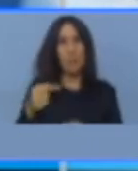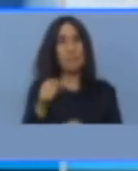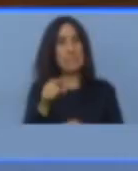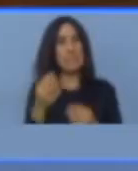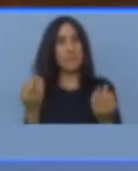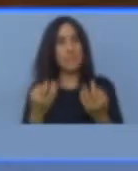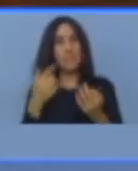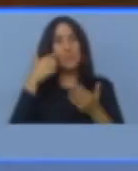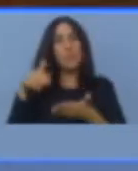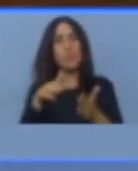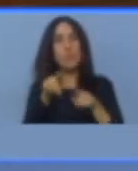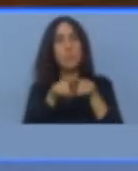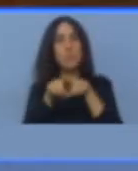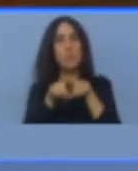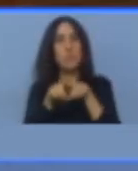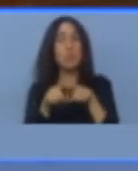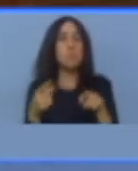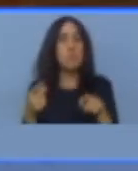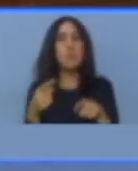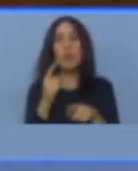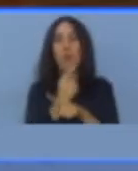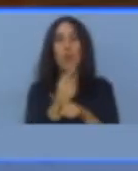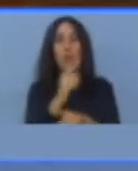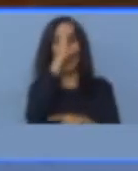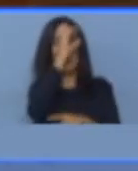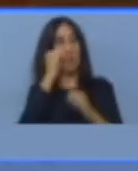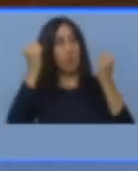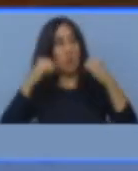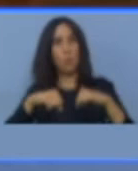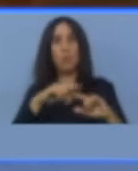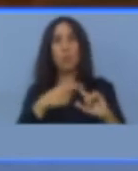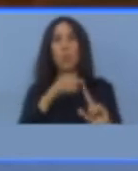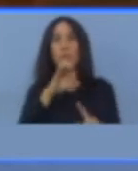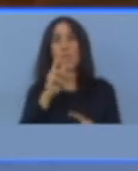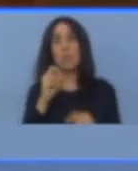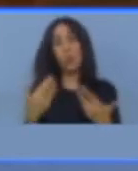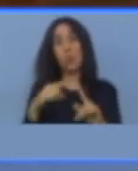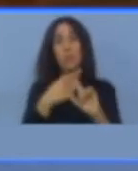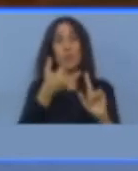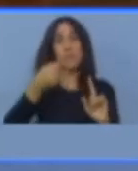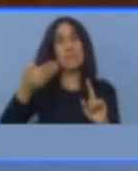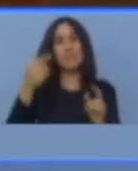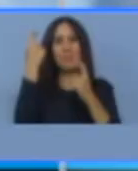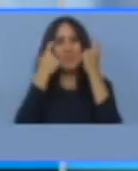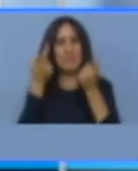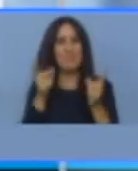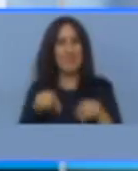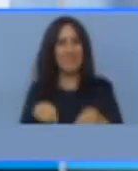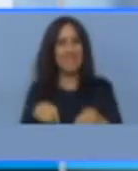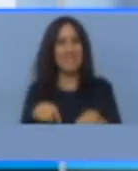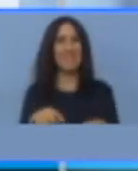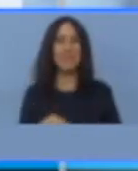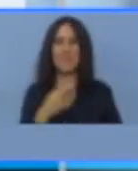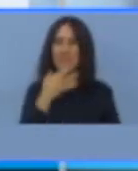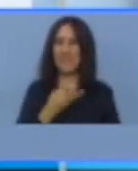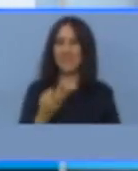aí, estrategicamente e politicamente, o seu acordo com a tutela, que é de 83, nós estamos em 2017, também tem que ser repensado.